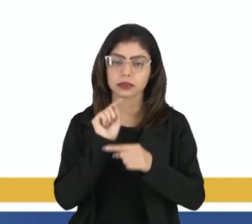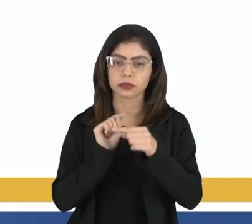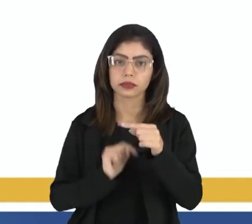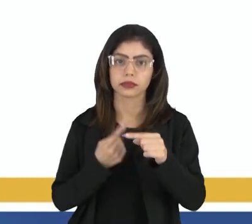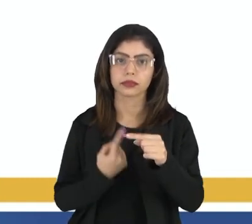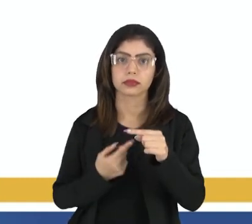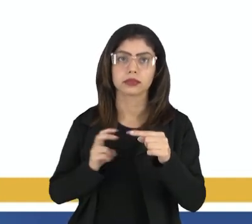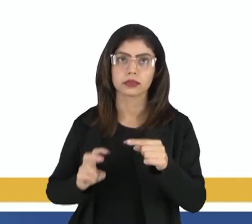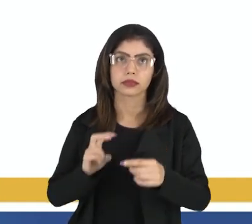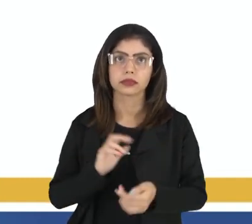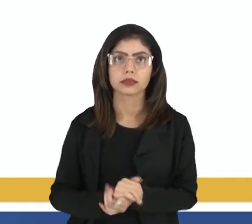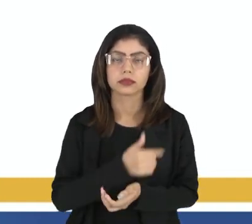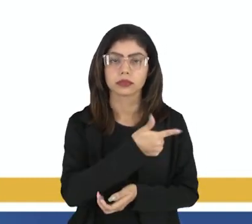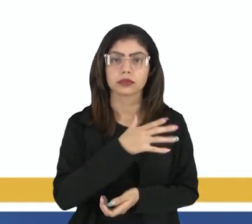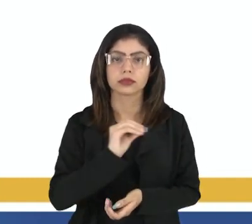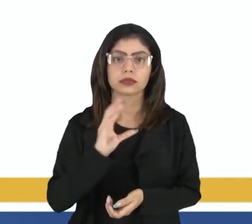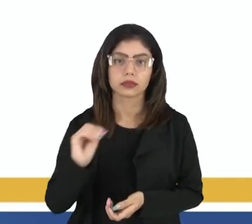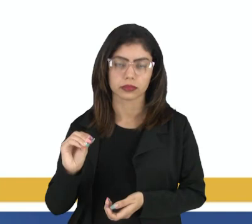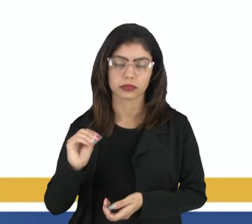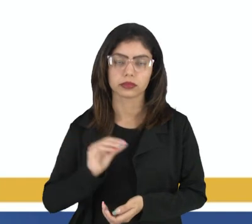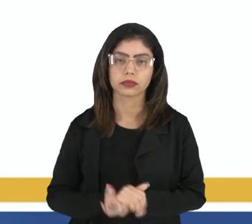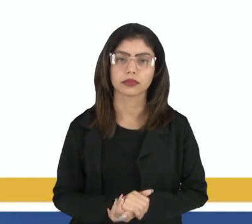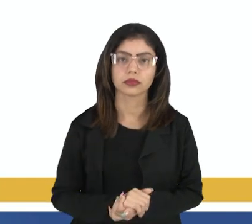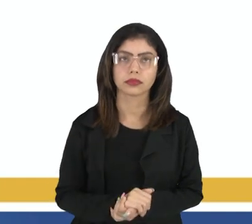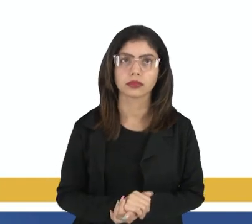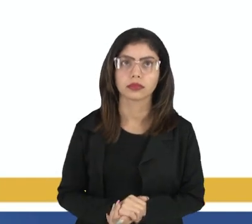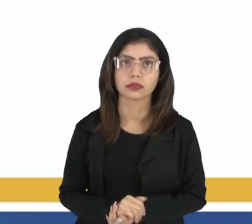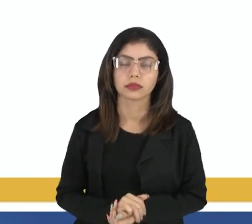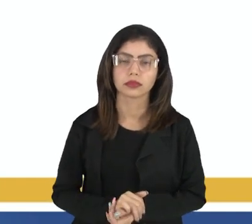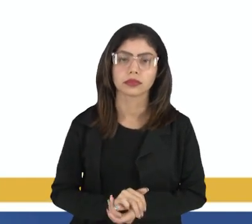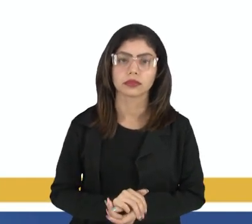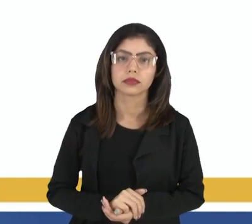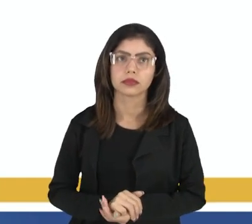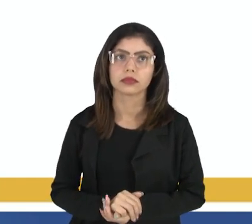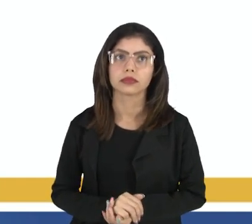para 1,5 é igual a 200.